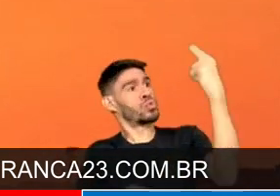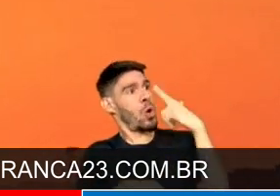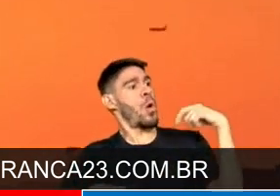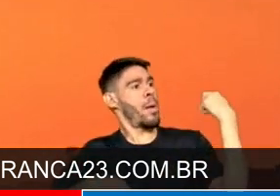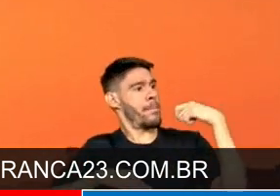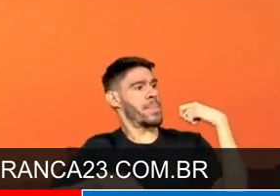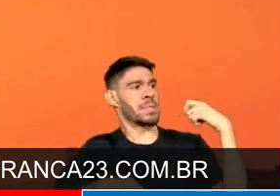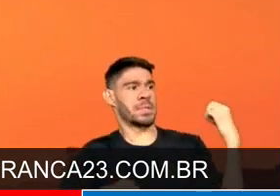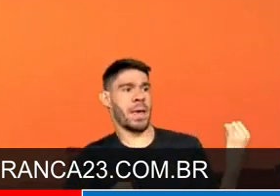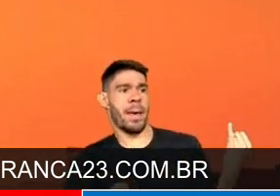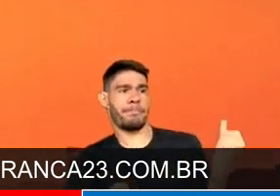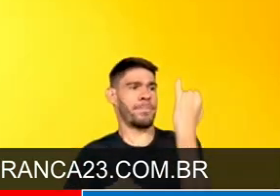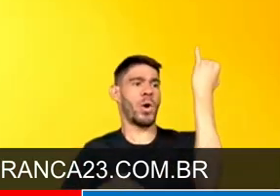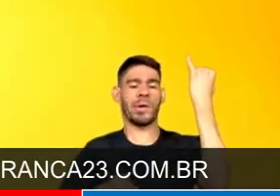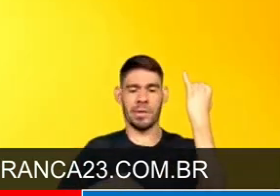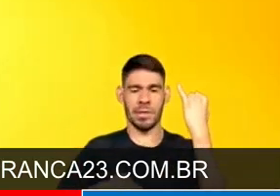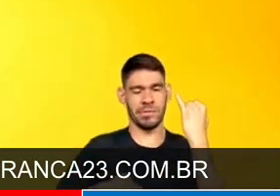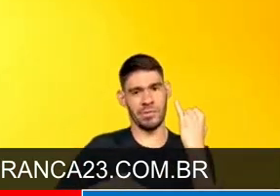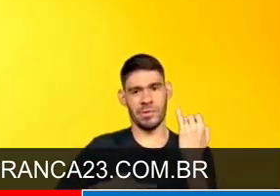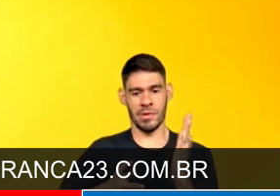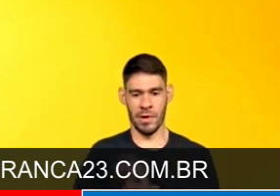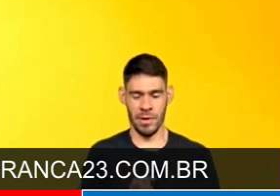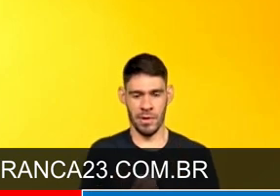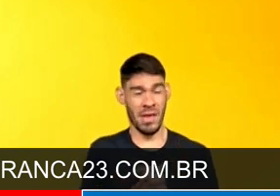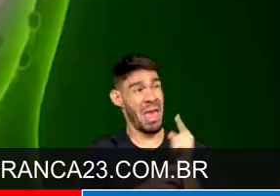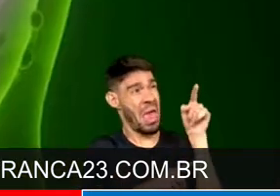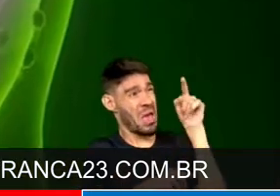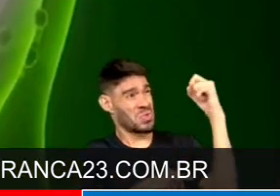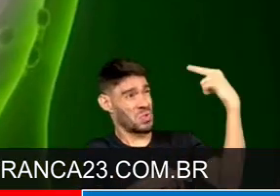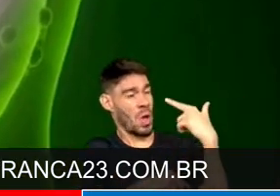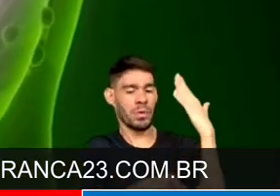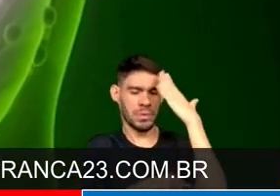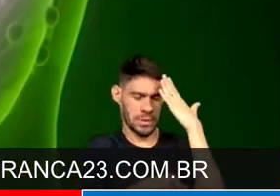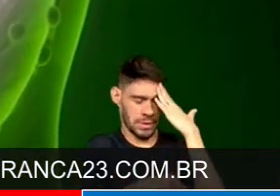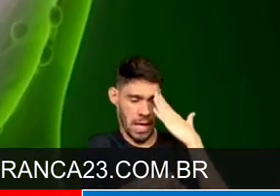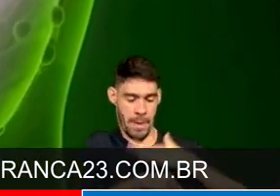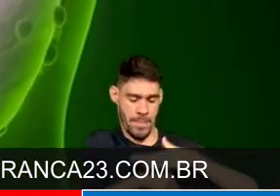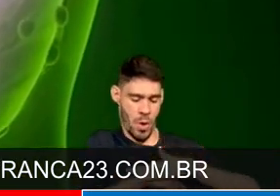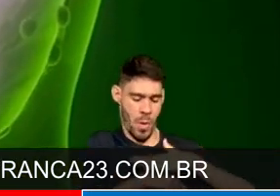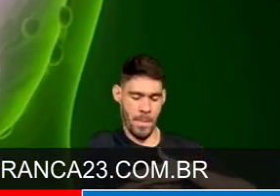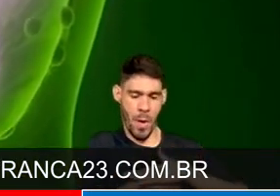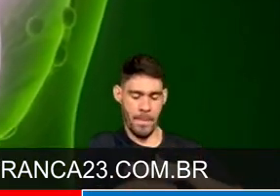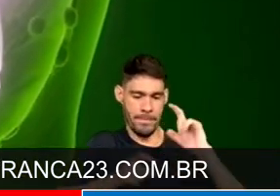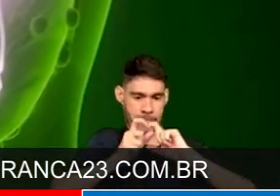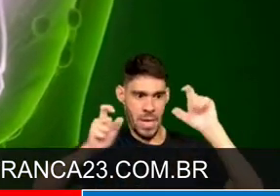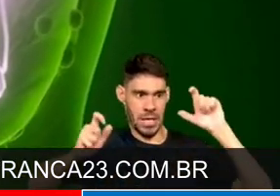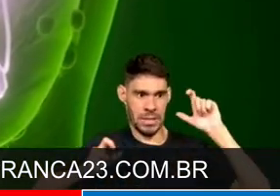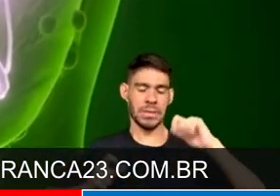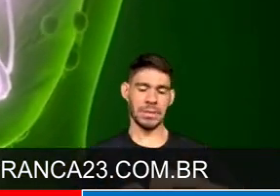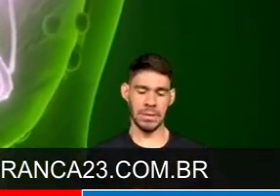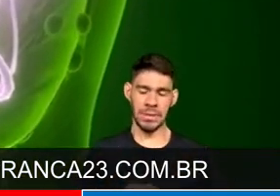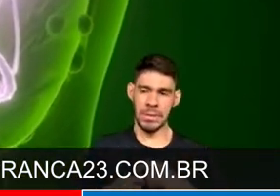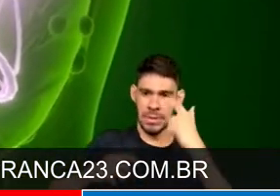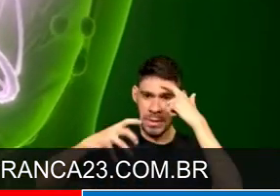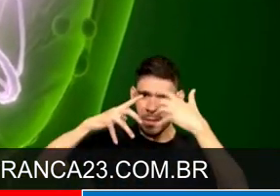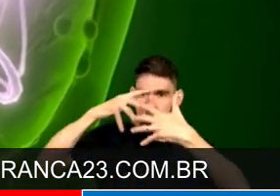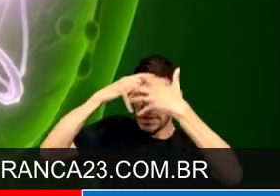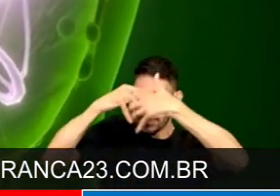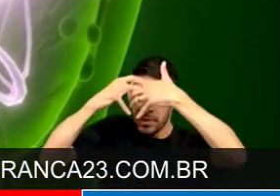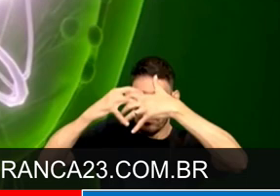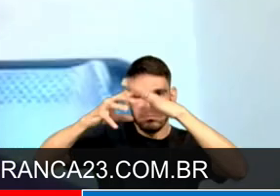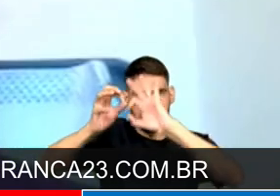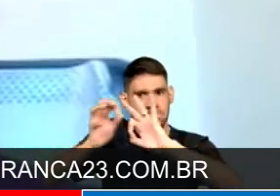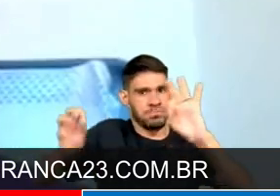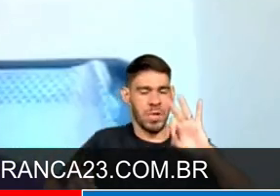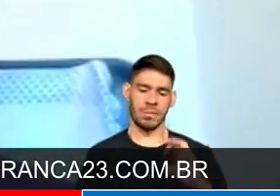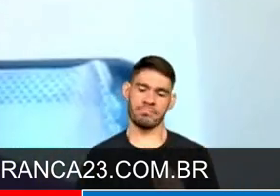nosso maior aliado do sono. Através dele que a gente sabe a hora que é de acordar, do cérebro inteiro está todo